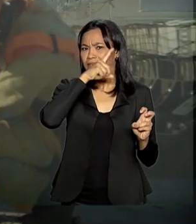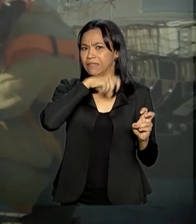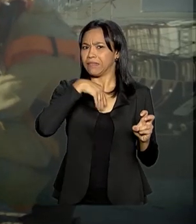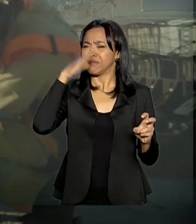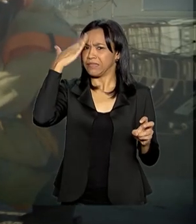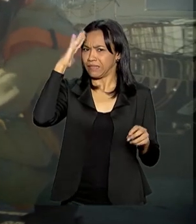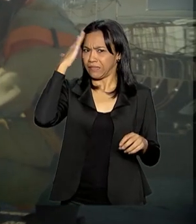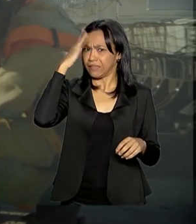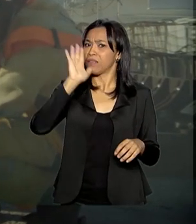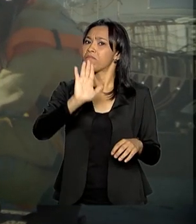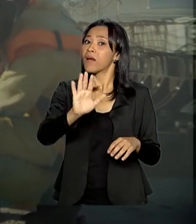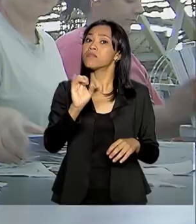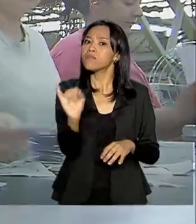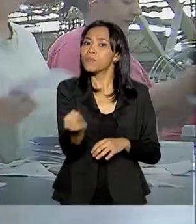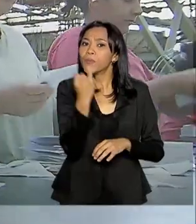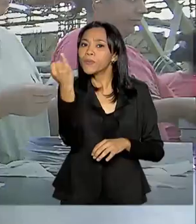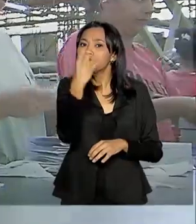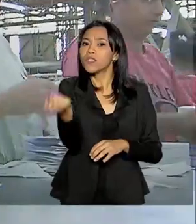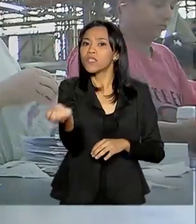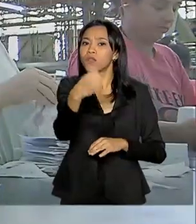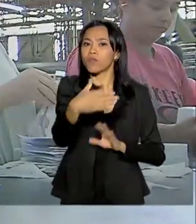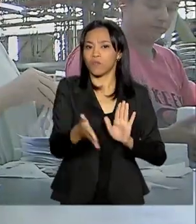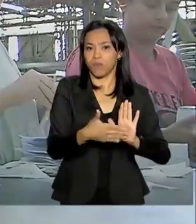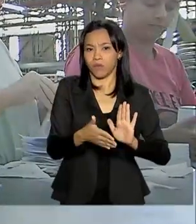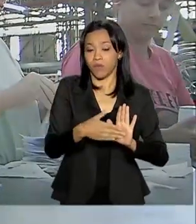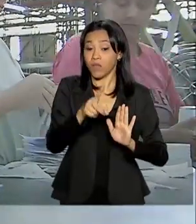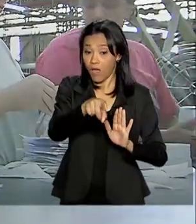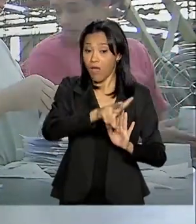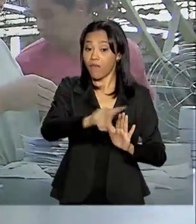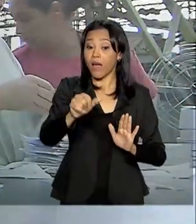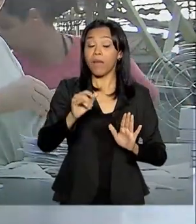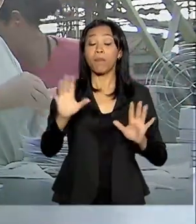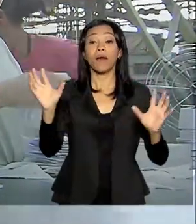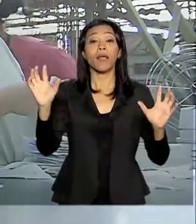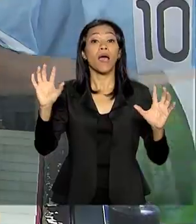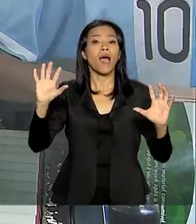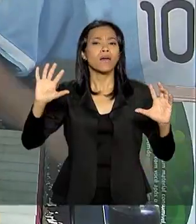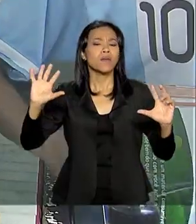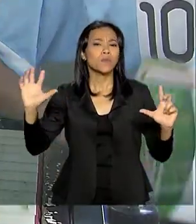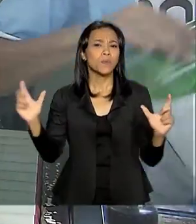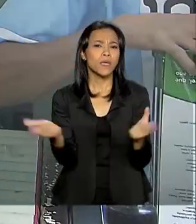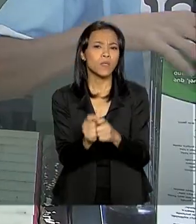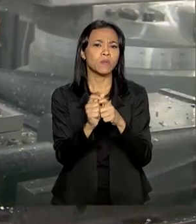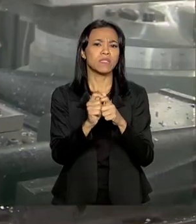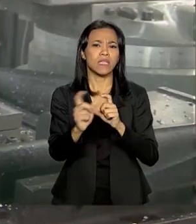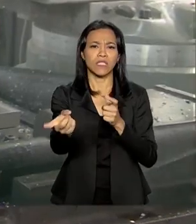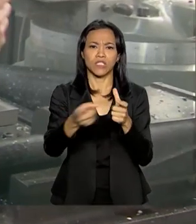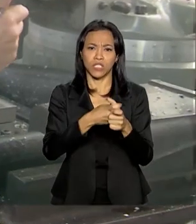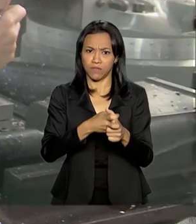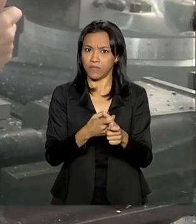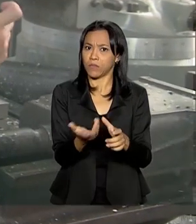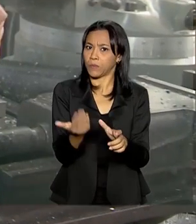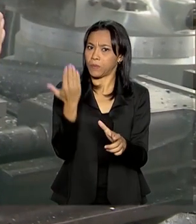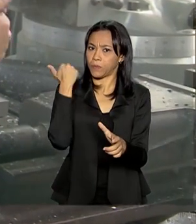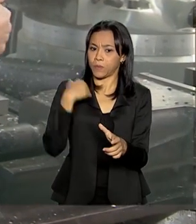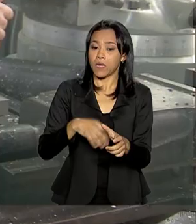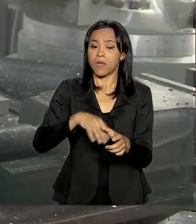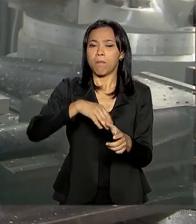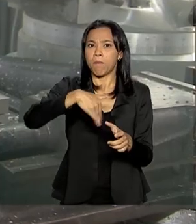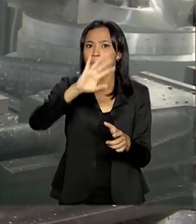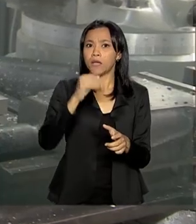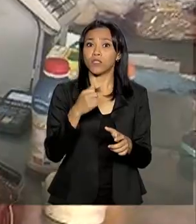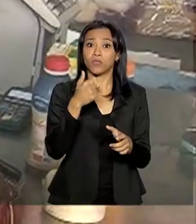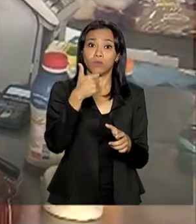previdência é muito importante. Ela foi criada para ajudar a acabar com o rombo, que no ano passado foi de mais de 260